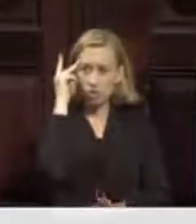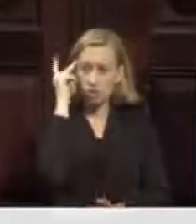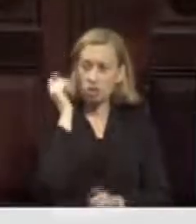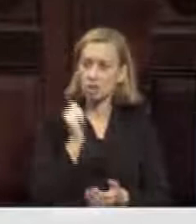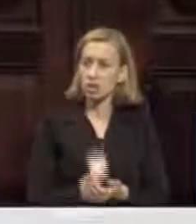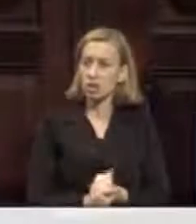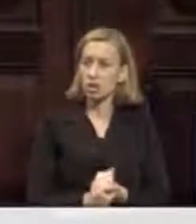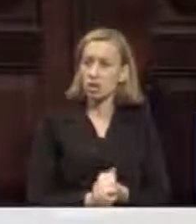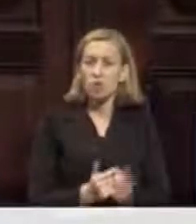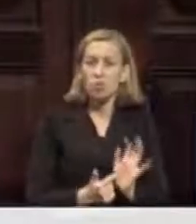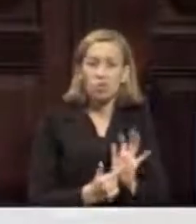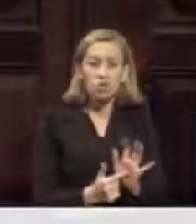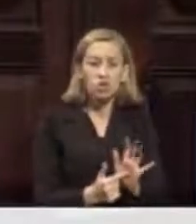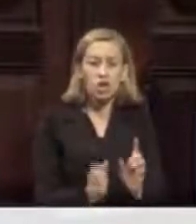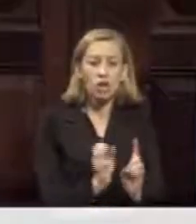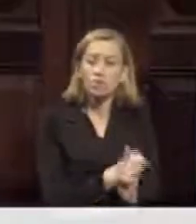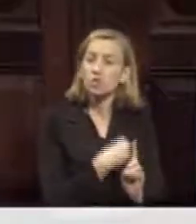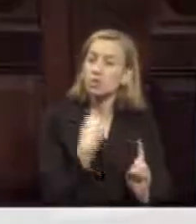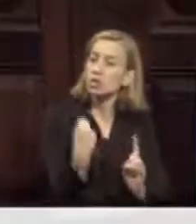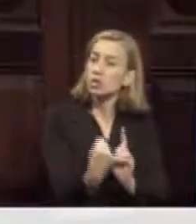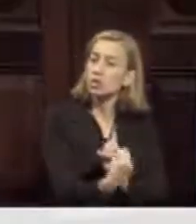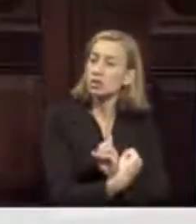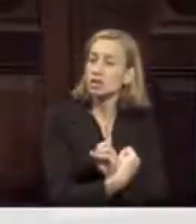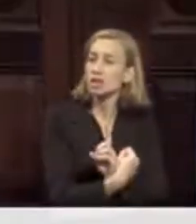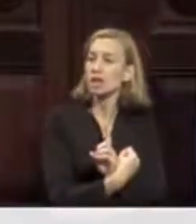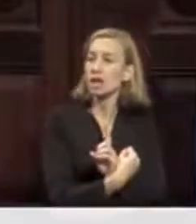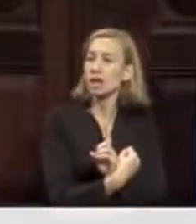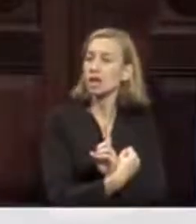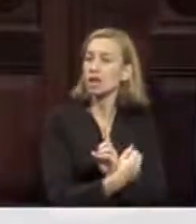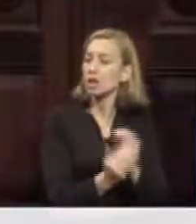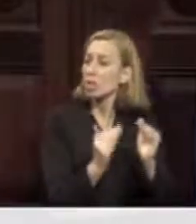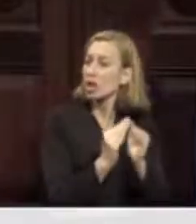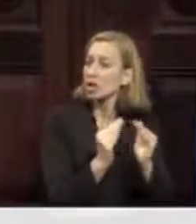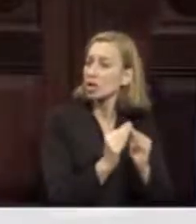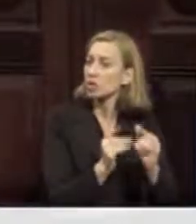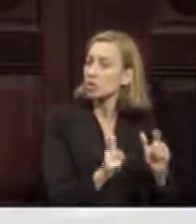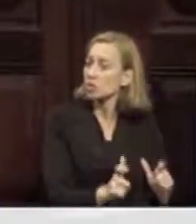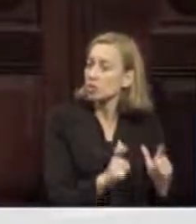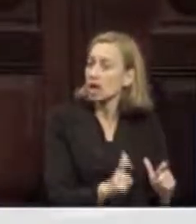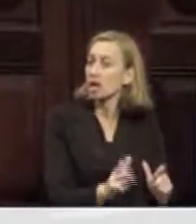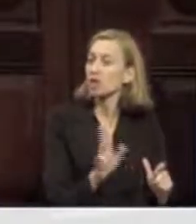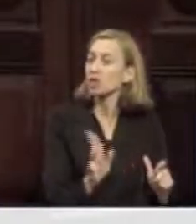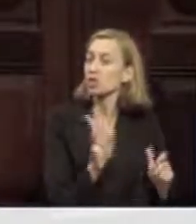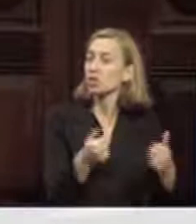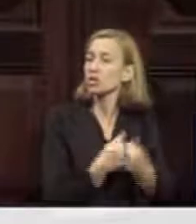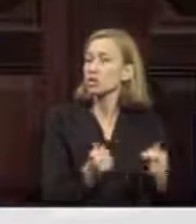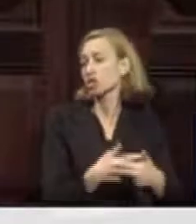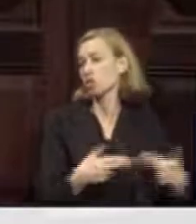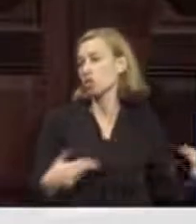à cidadania daquele que é morador do estado do Rio de Janeiro.